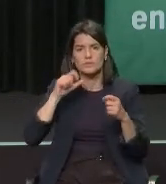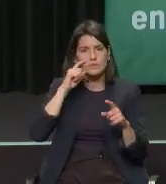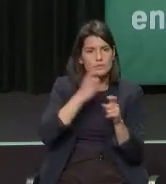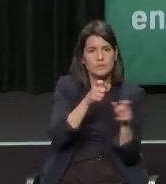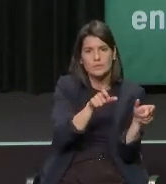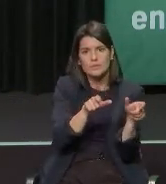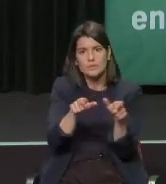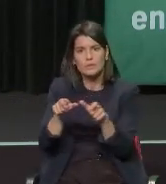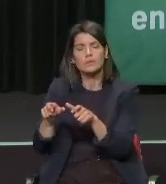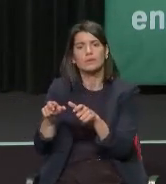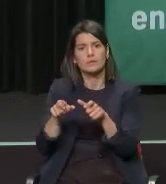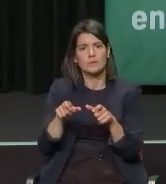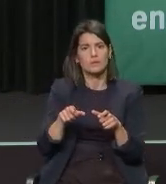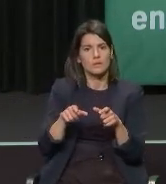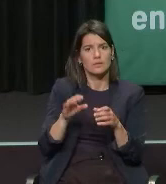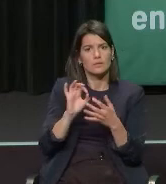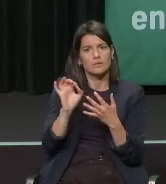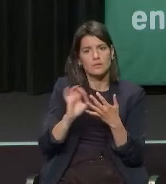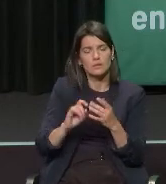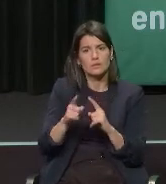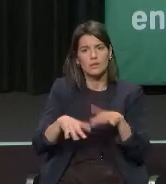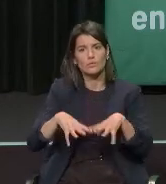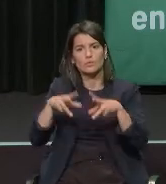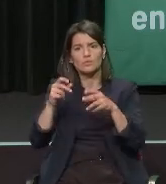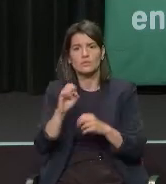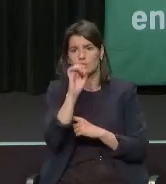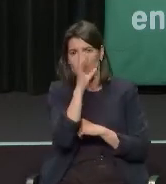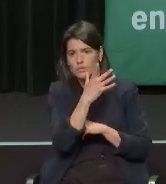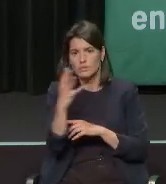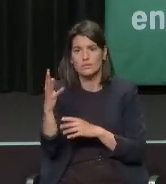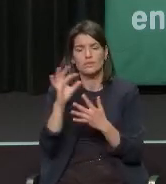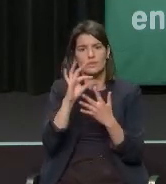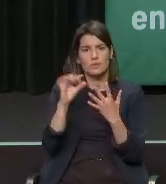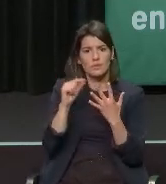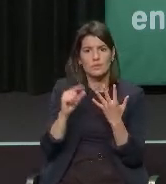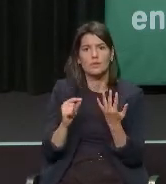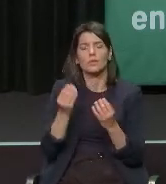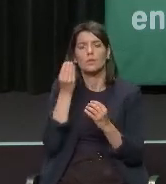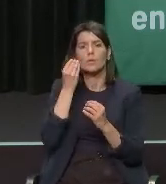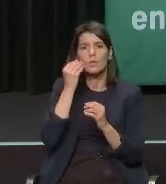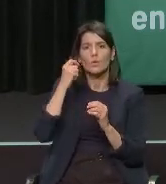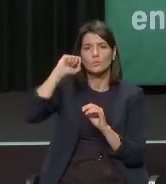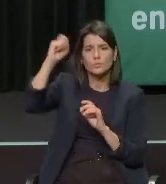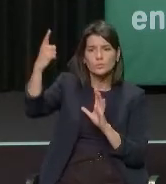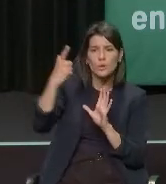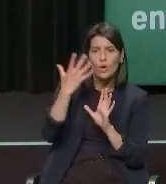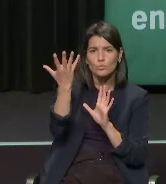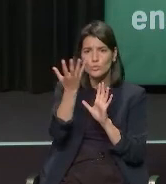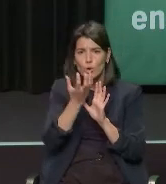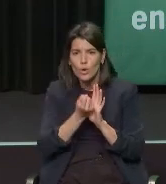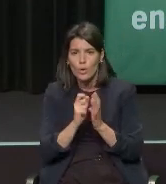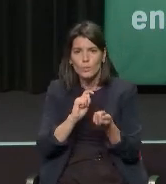muito frequente da fenologia, da evolução do estado da vegetação, da atividade fotossintética. Portanto,